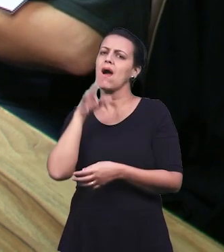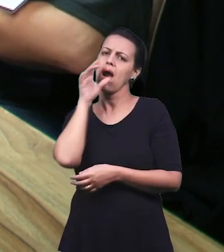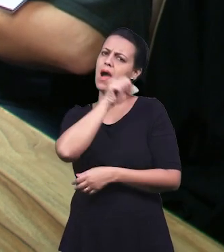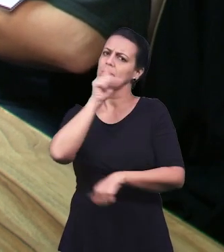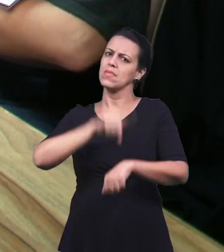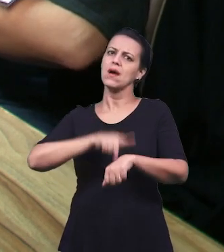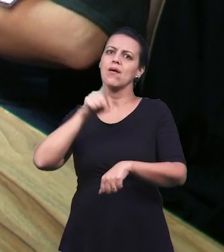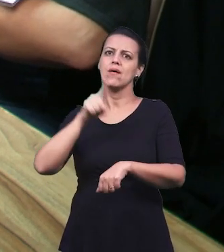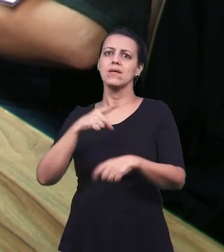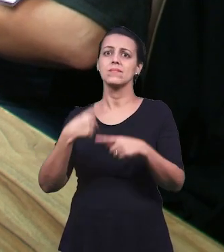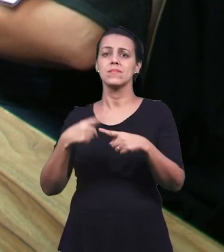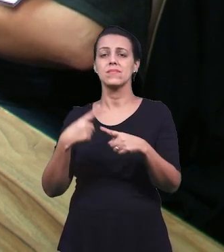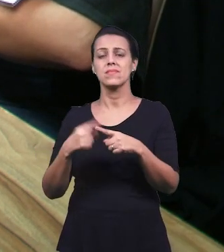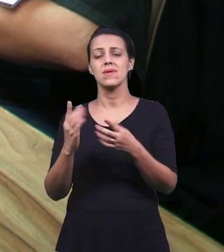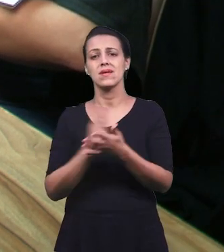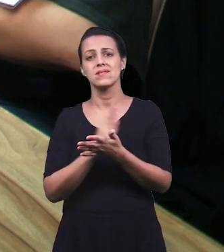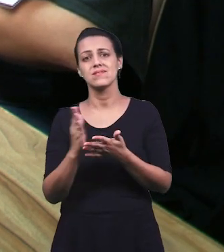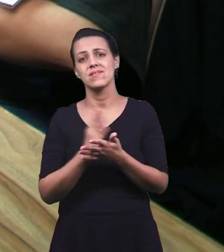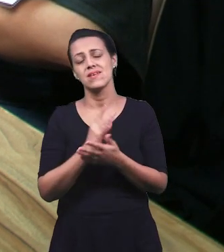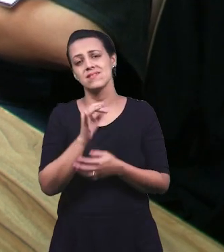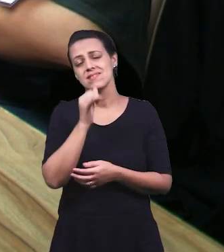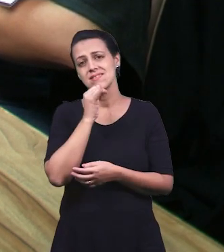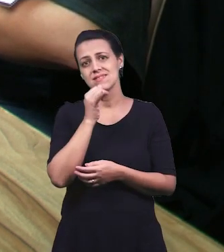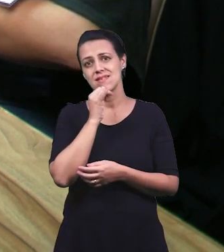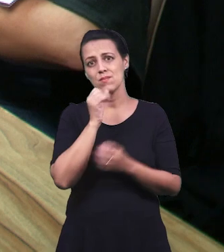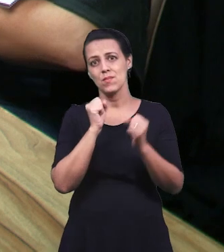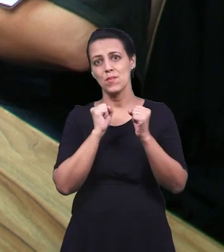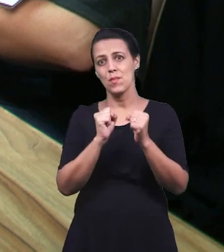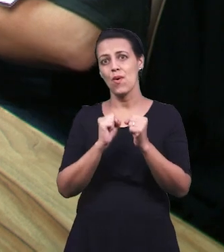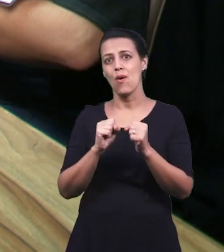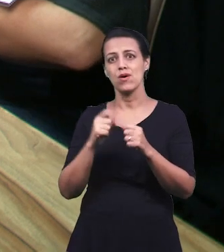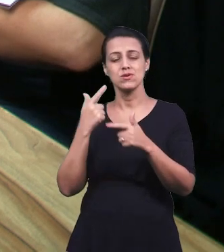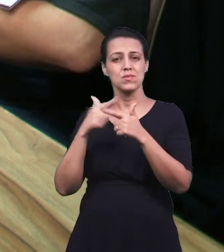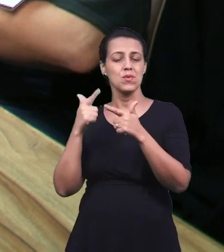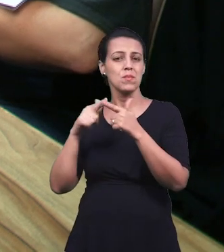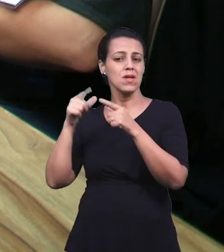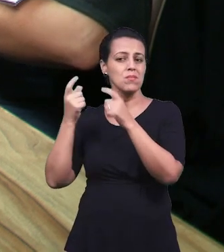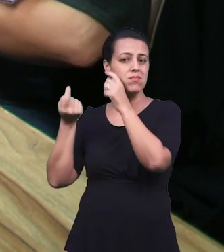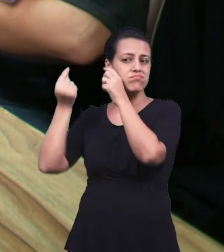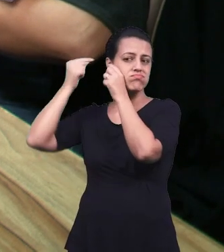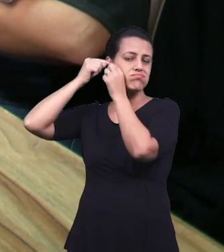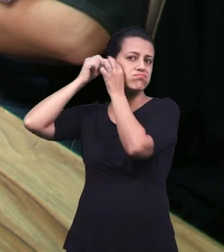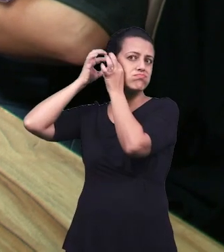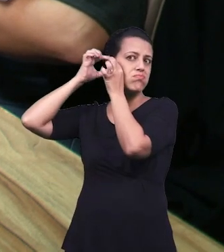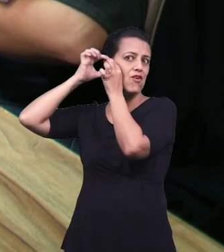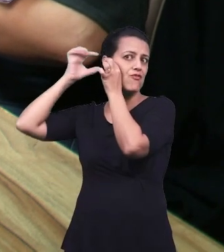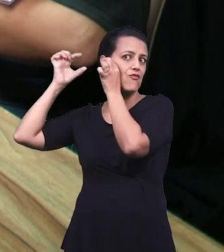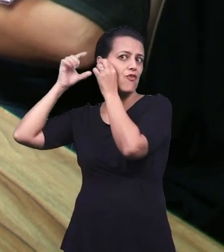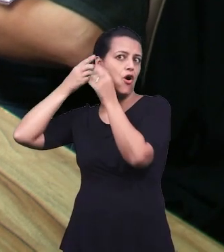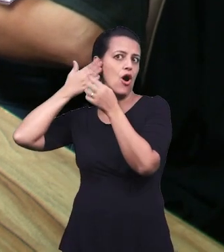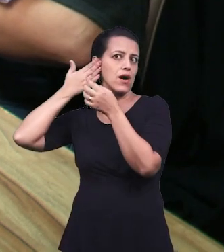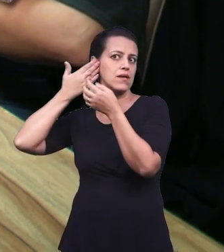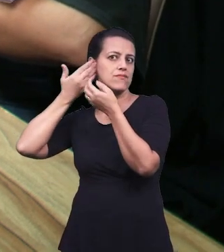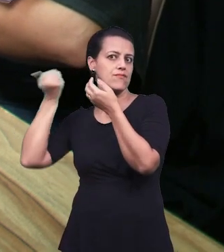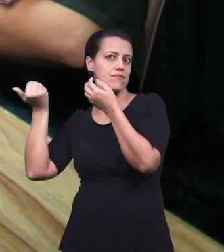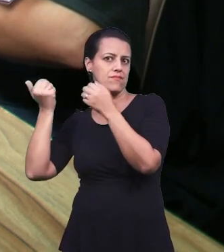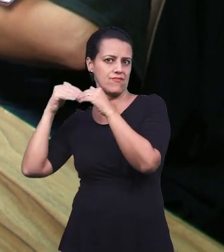de perda auditiva pode ser referente a alguma dificuldade nessa orelha média, nessa parte externa da audição, na parte